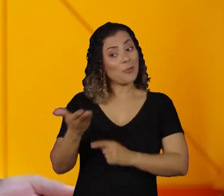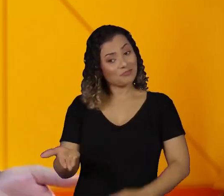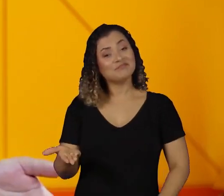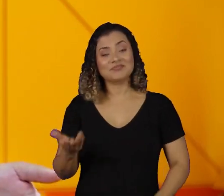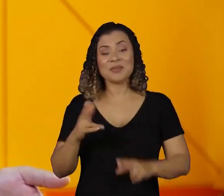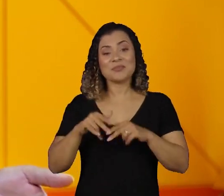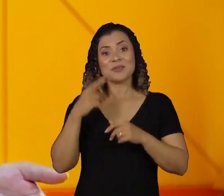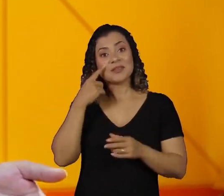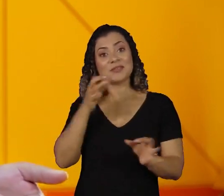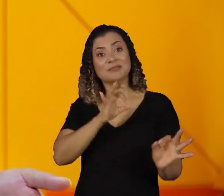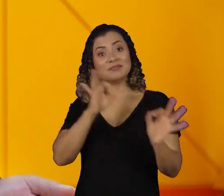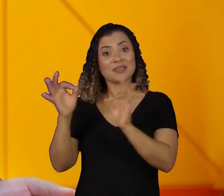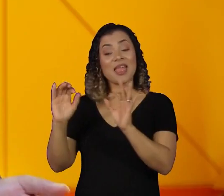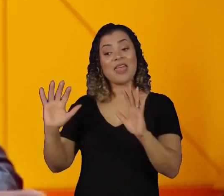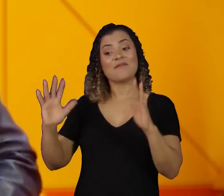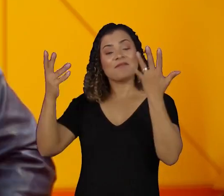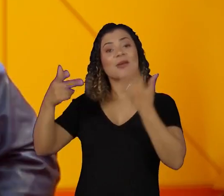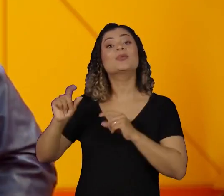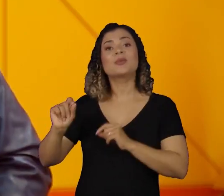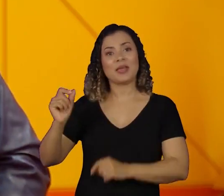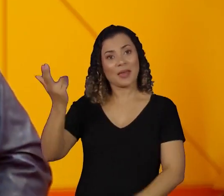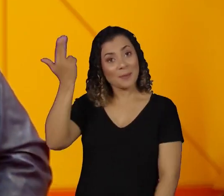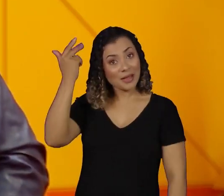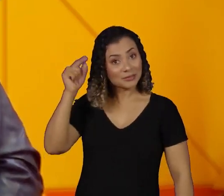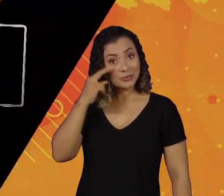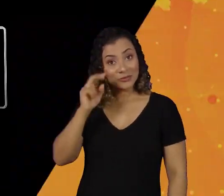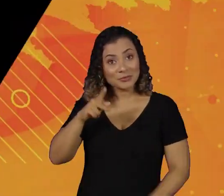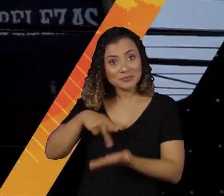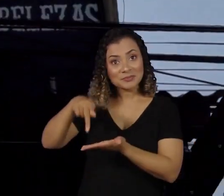gente foi acompanhar um evento de Páscoa. Vamos dar uma olhada?